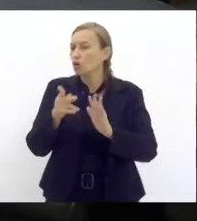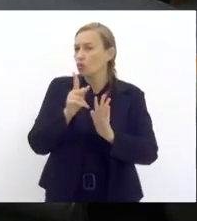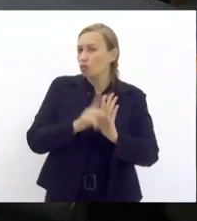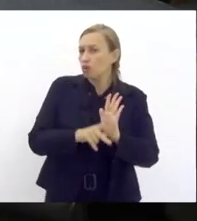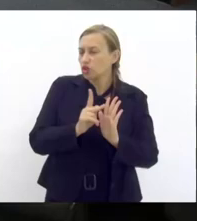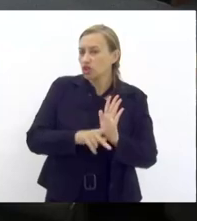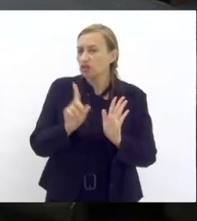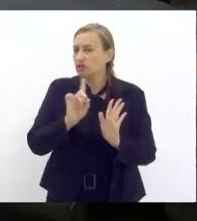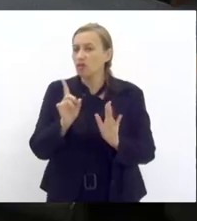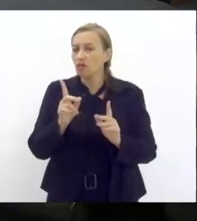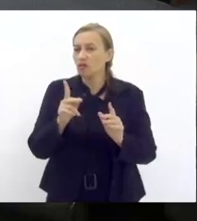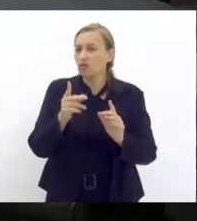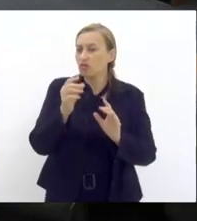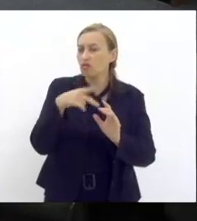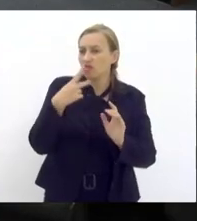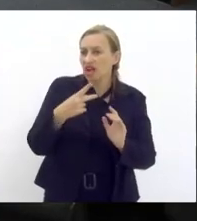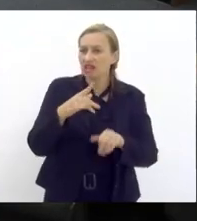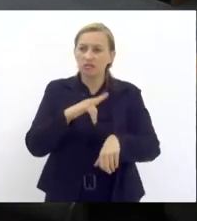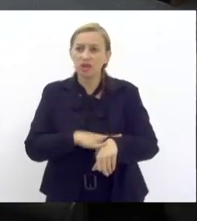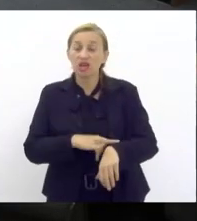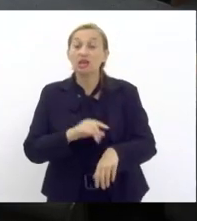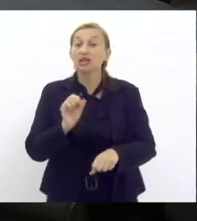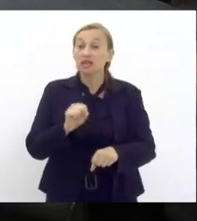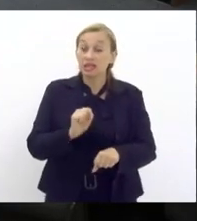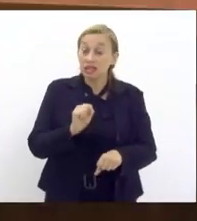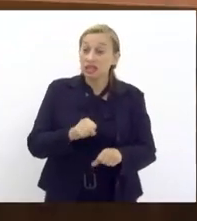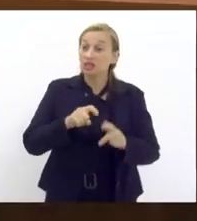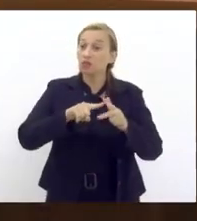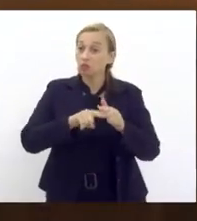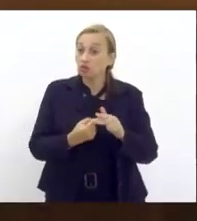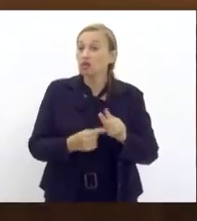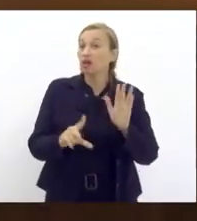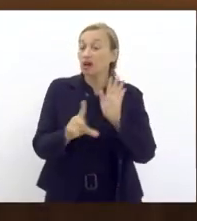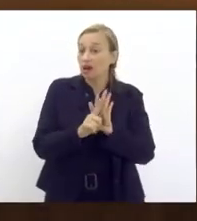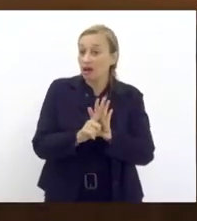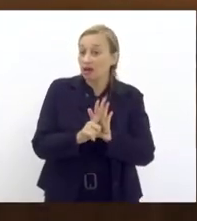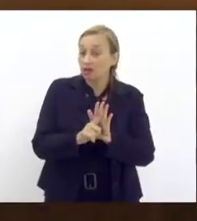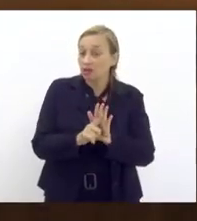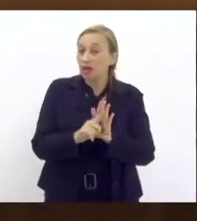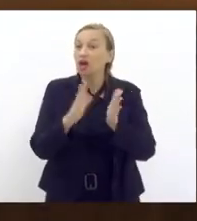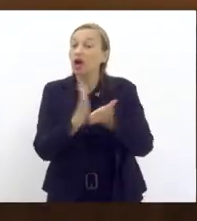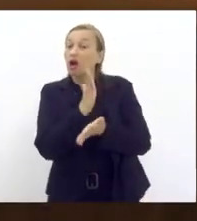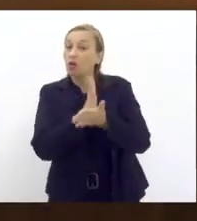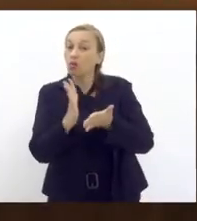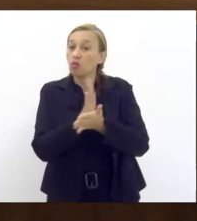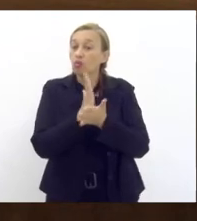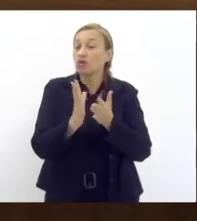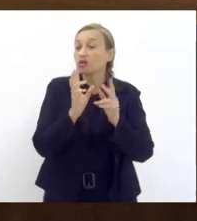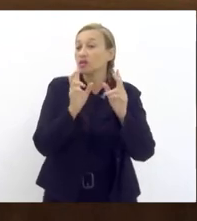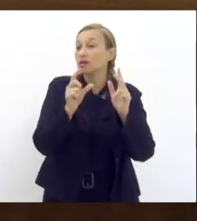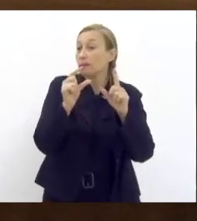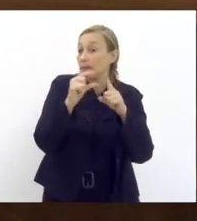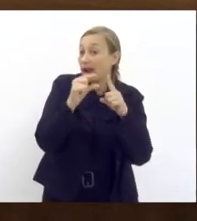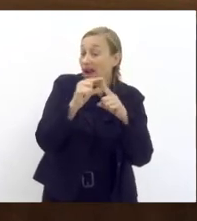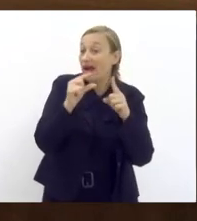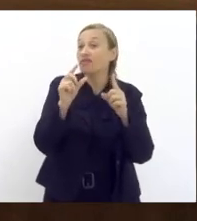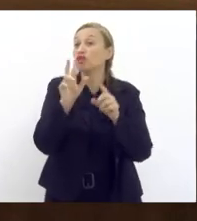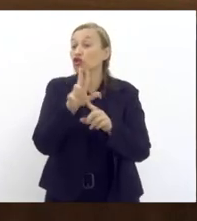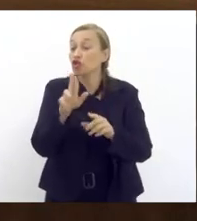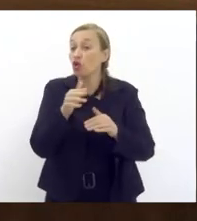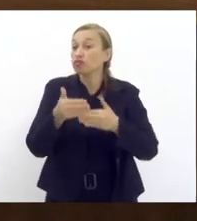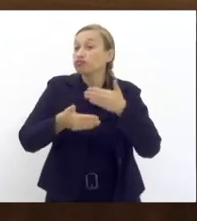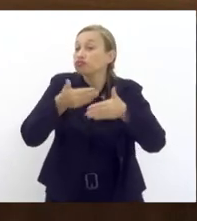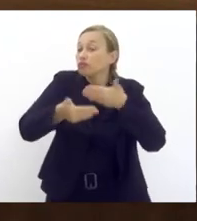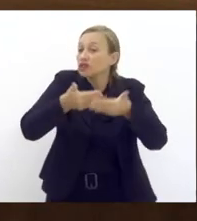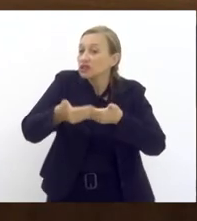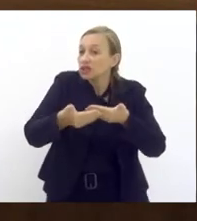disso. O projeto trata de uma atualização da lei com alguns termos novos que avançaram na